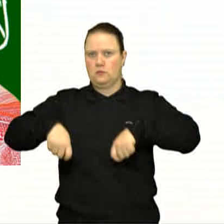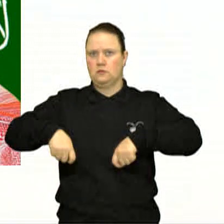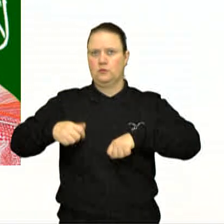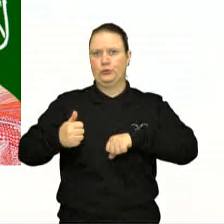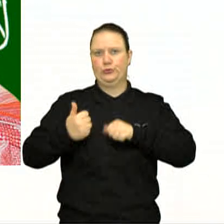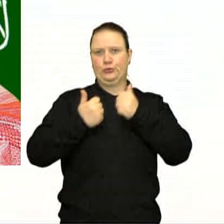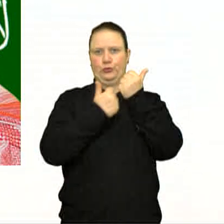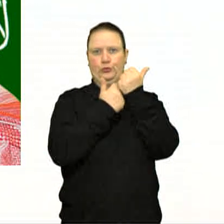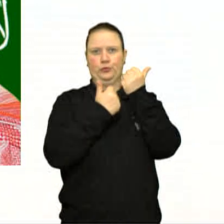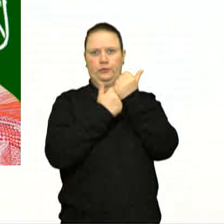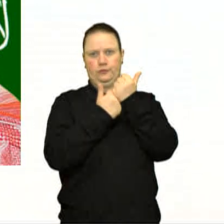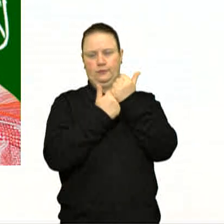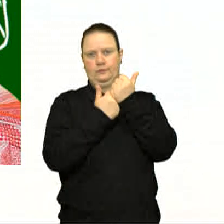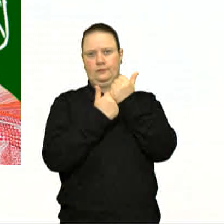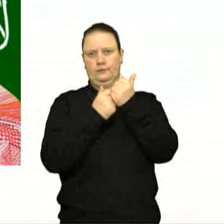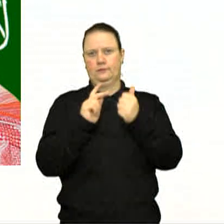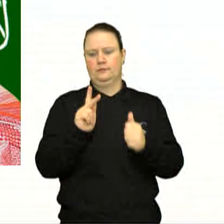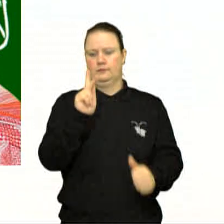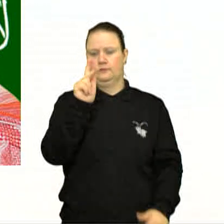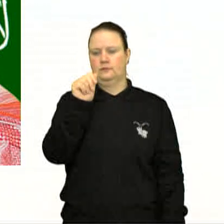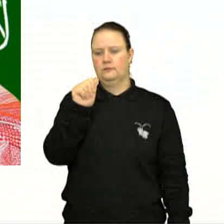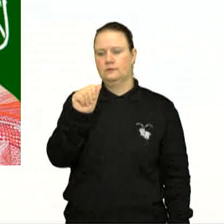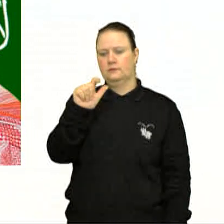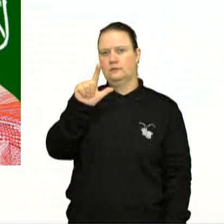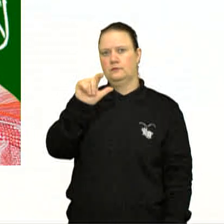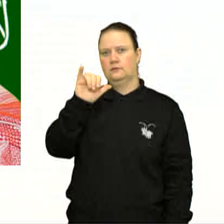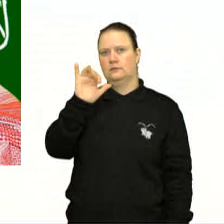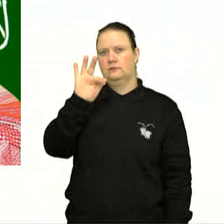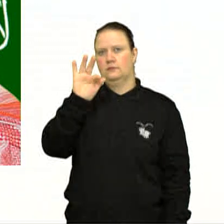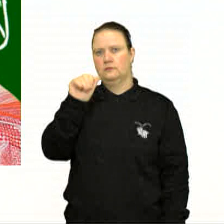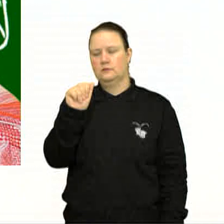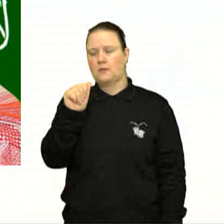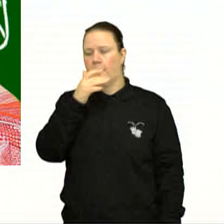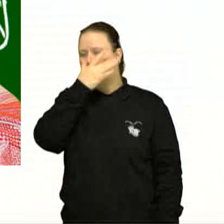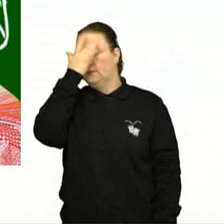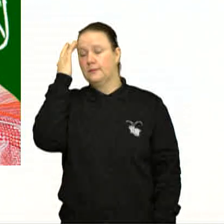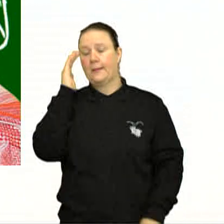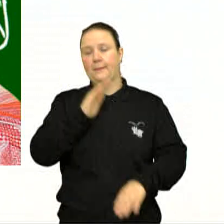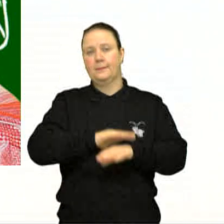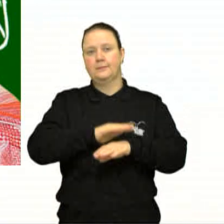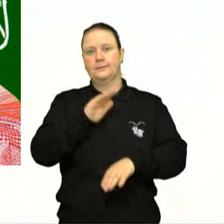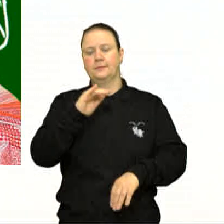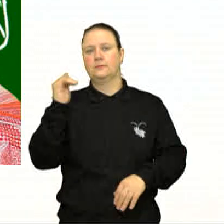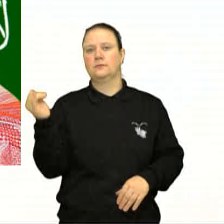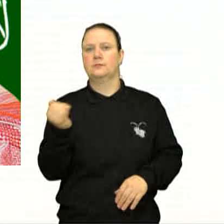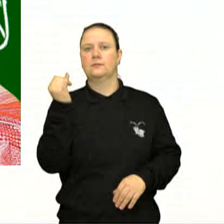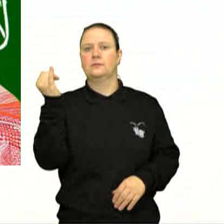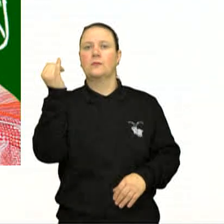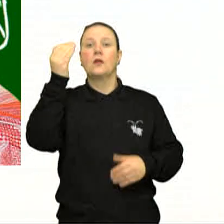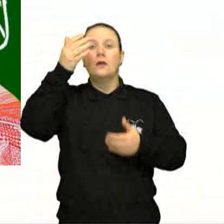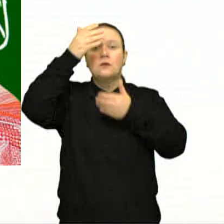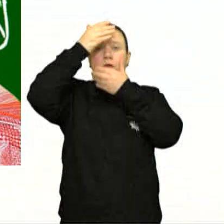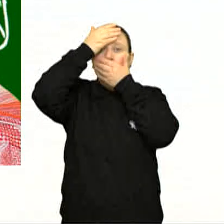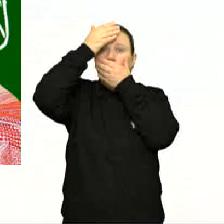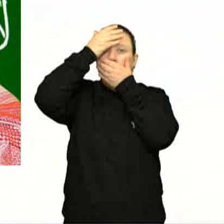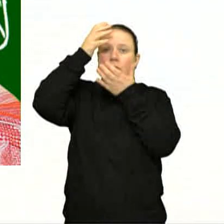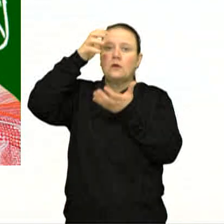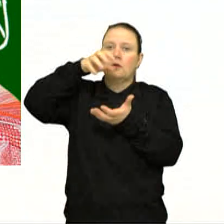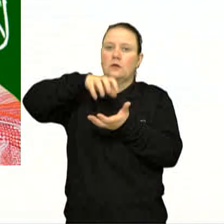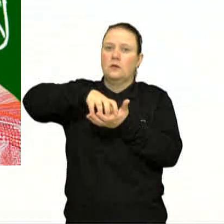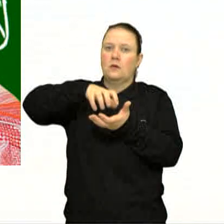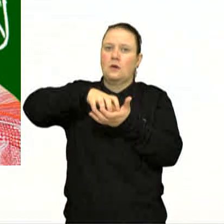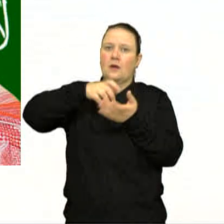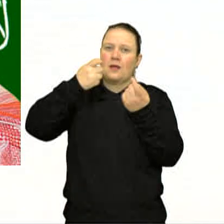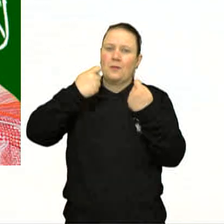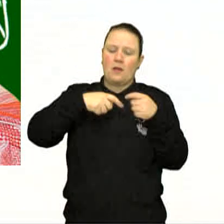Ou seja, o califa, esse cara que vai ser o mais importante do Islã, ele tem que ter uma linhagem cronológica de